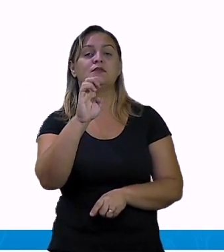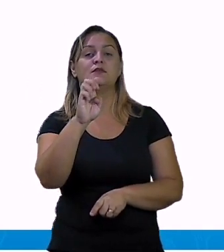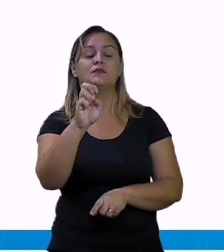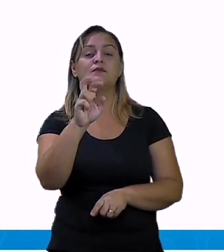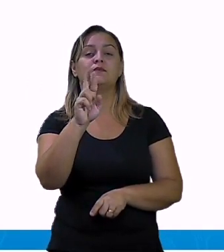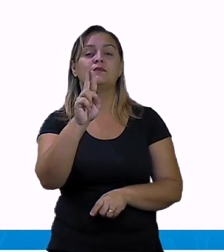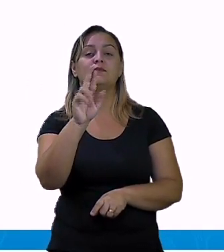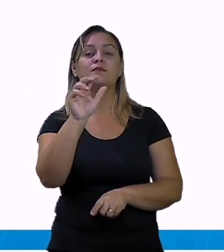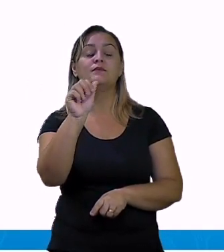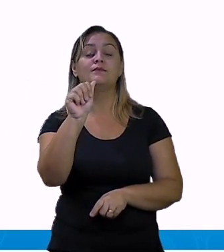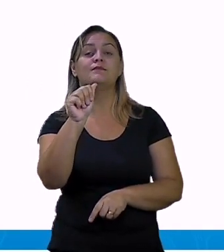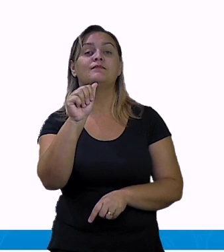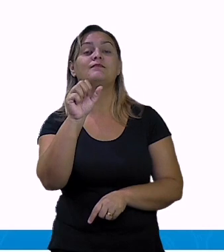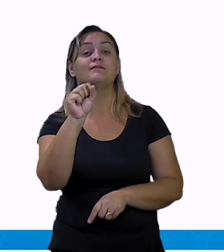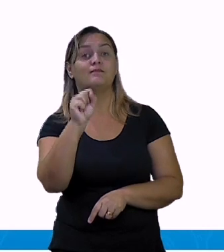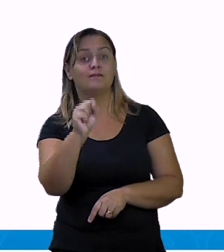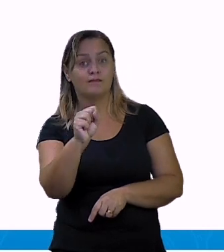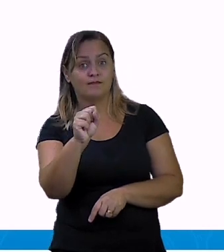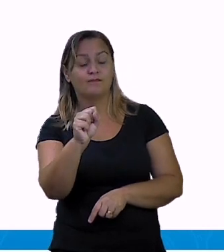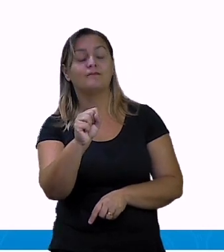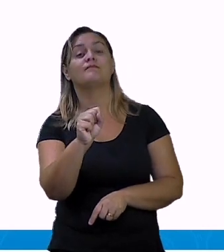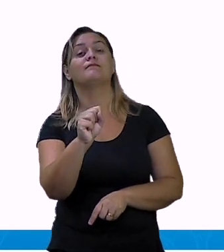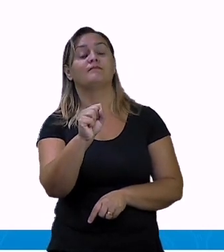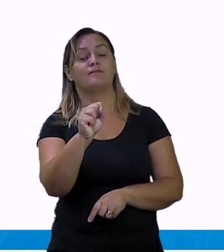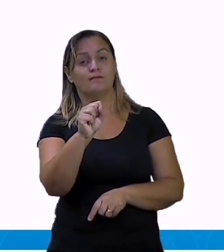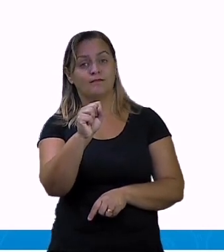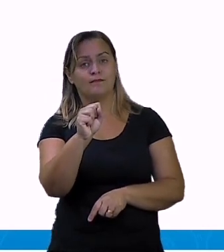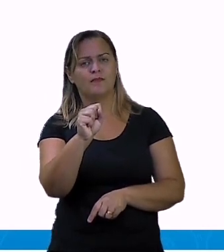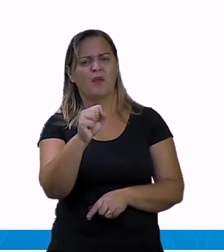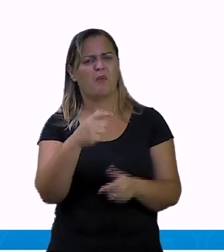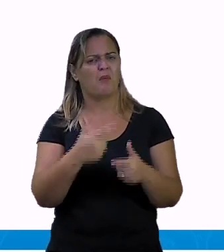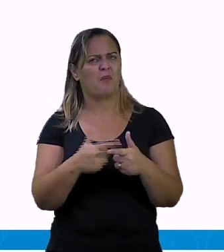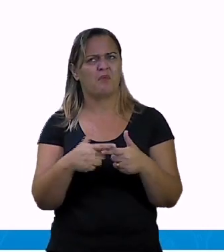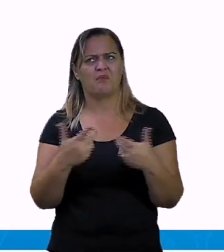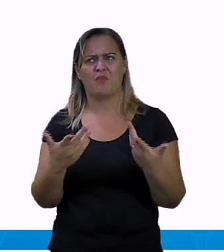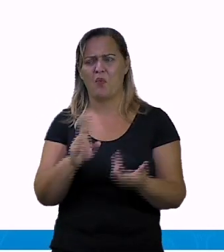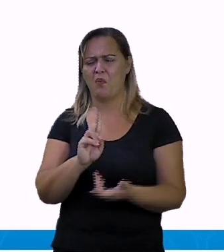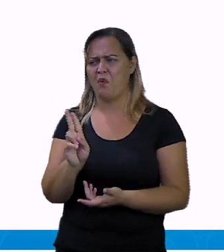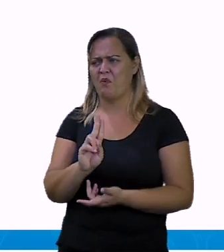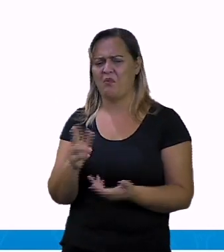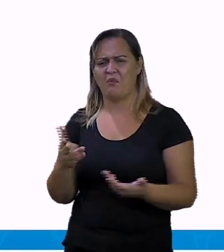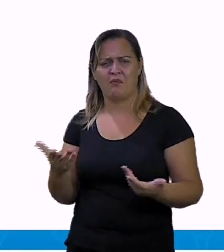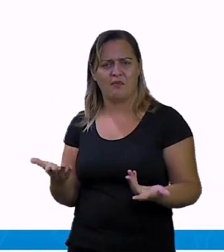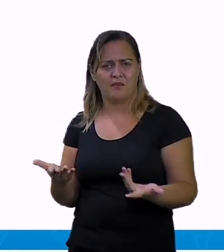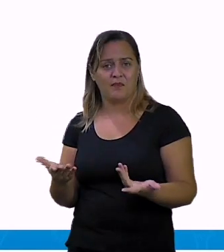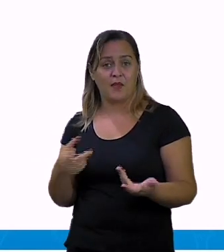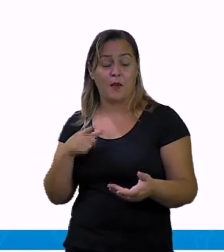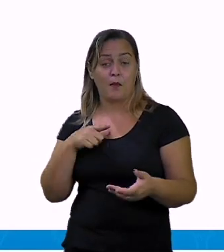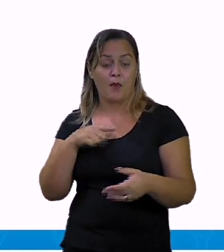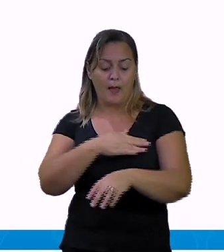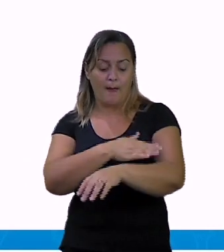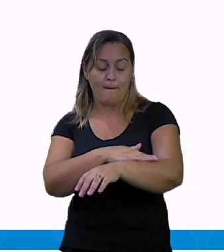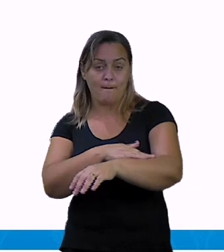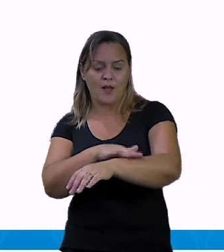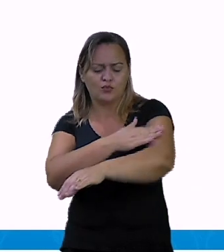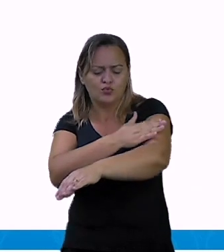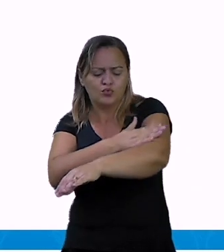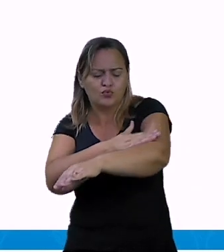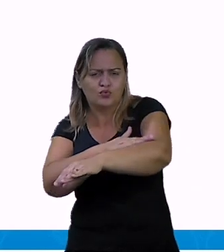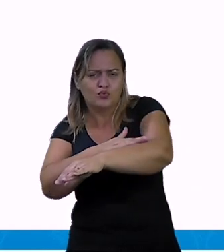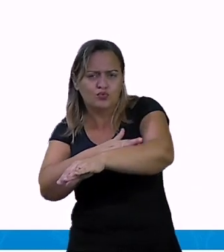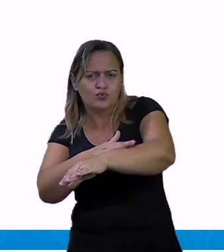nome mas são porque elas têm estruturas de pele lisa não tem escama não